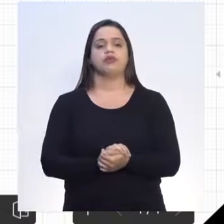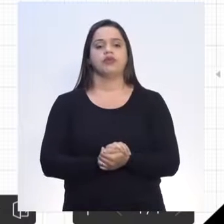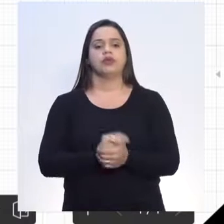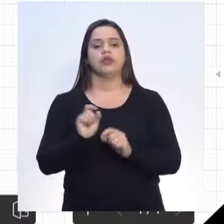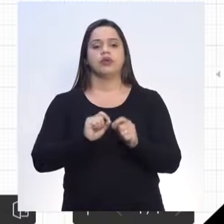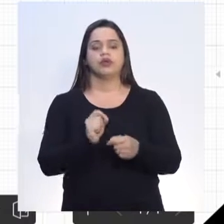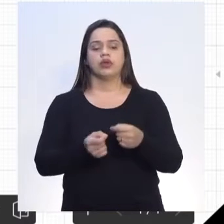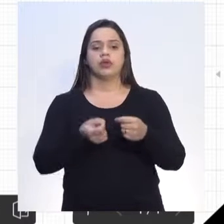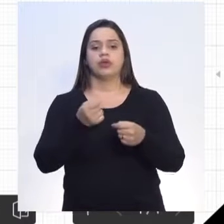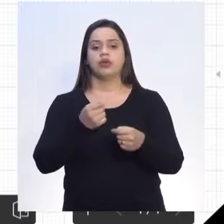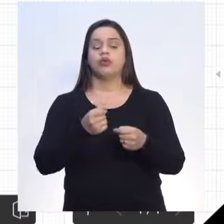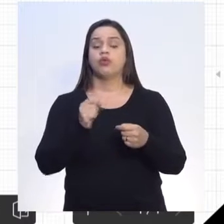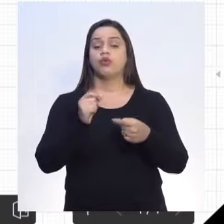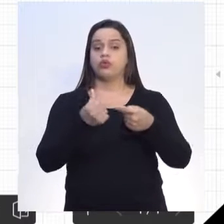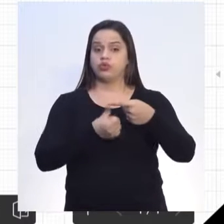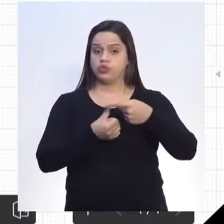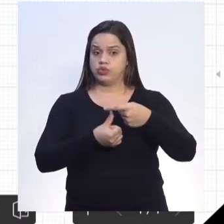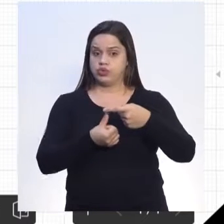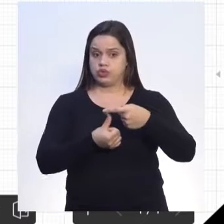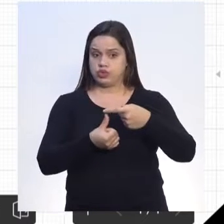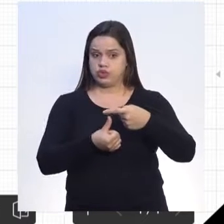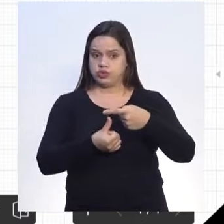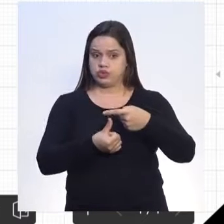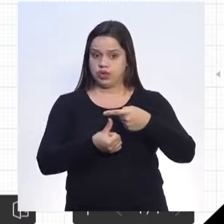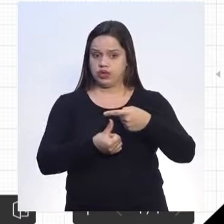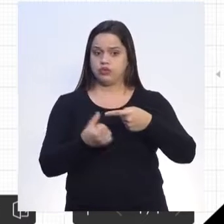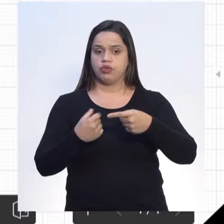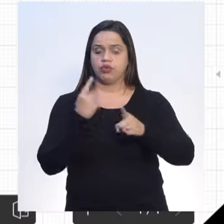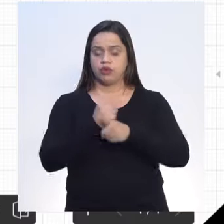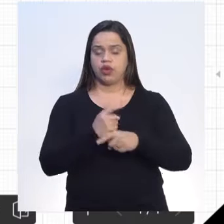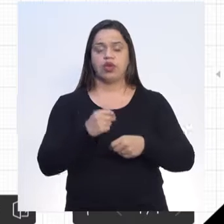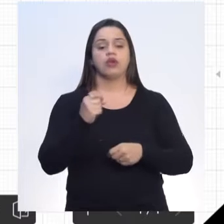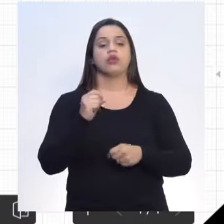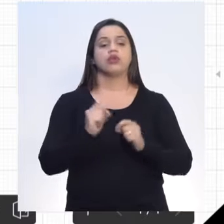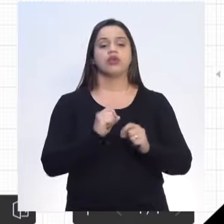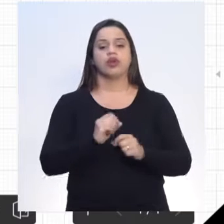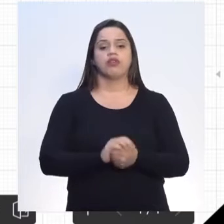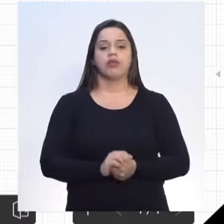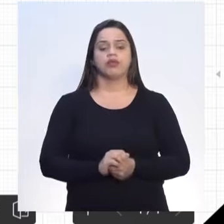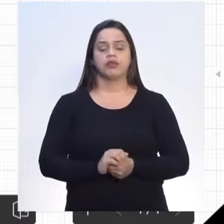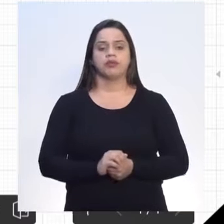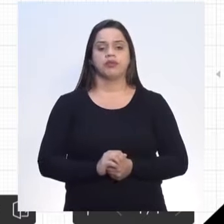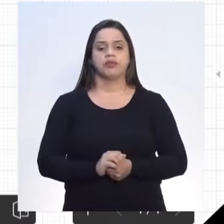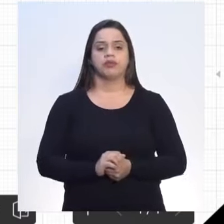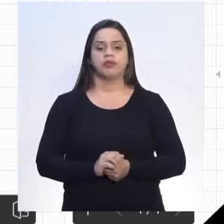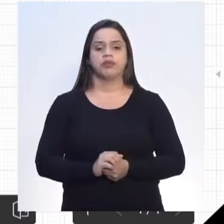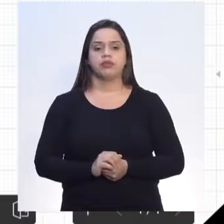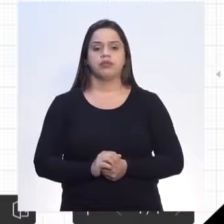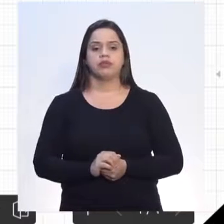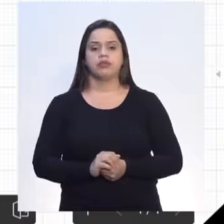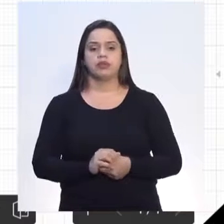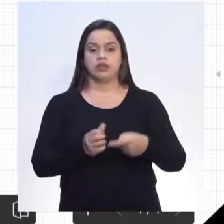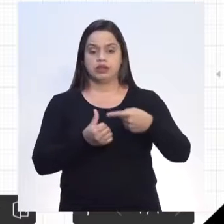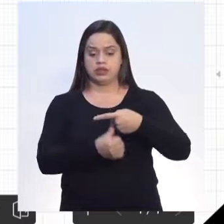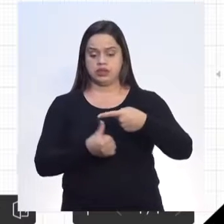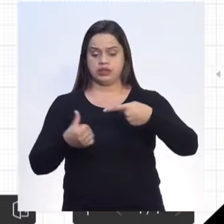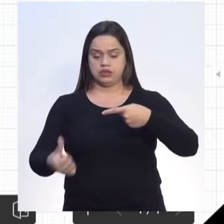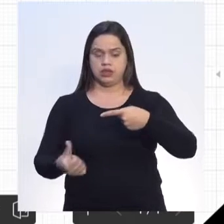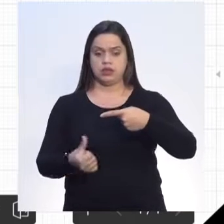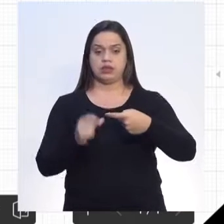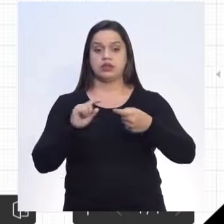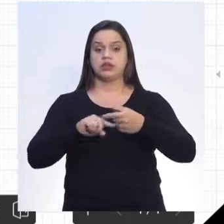6 aqui, então eu vou encontrar o sexto aqui, né? Então, se eu encontrar 6 aqui, quer dizer que